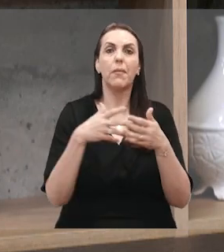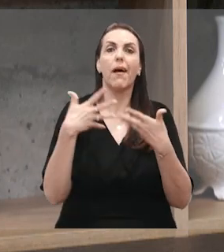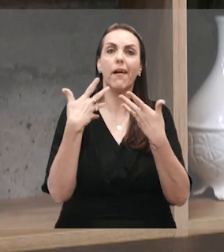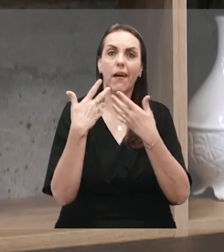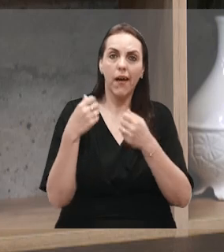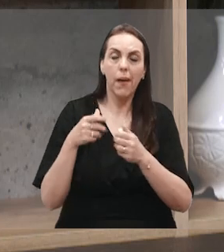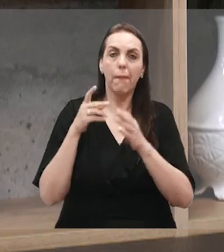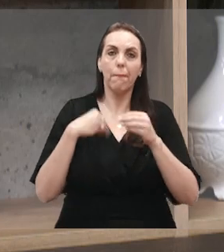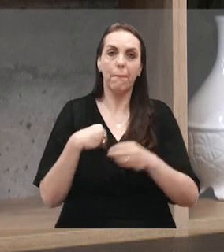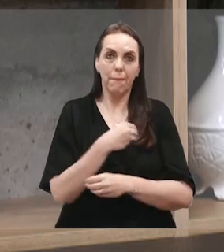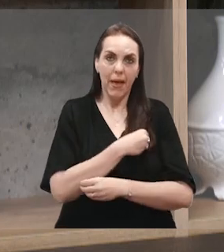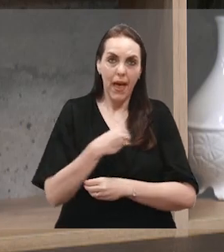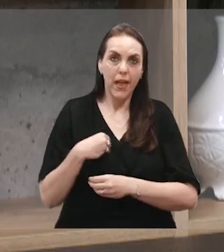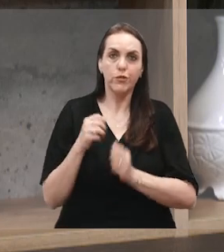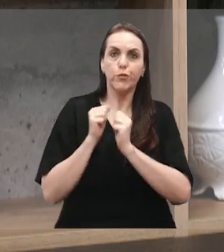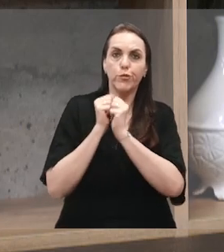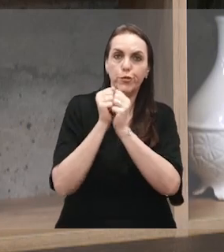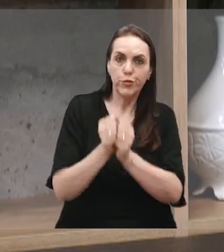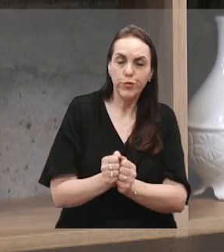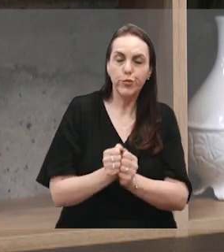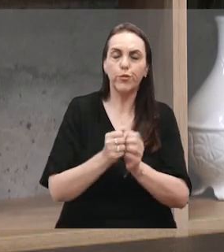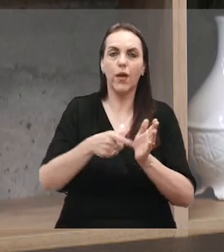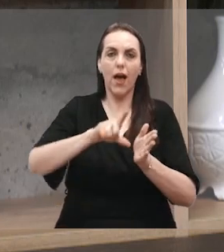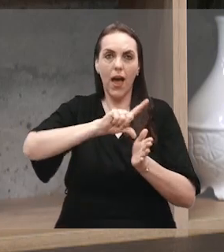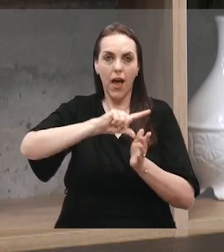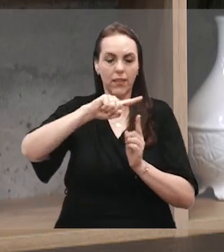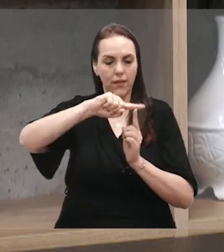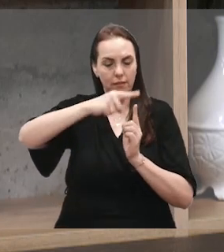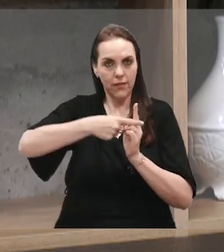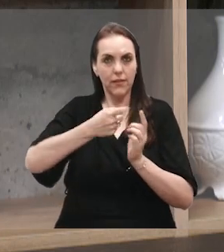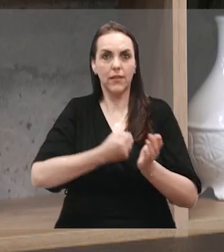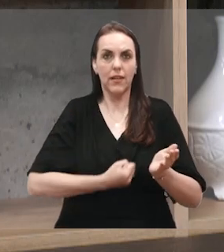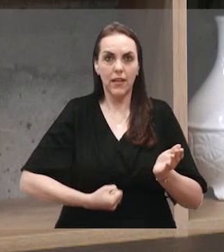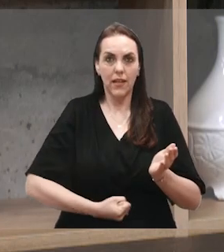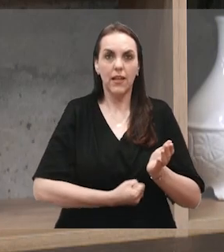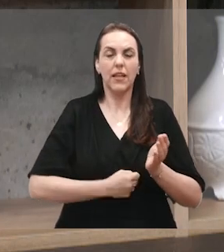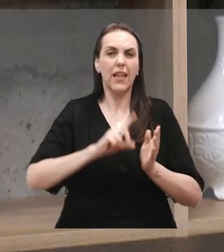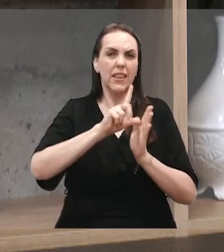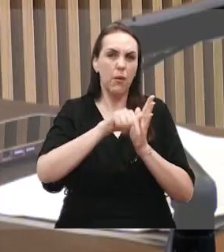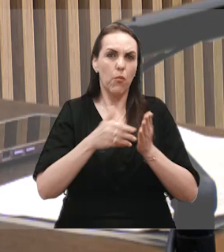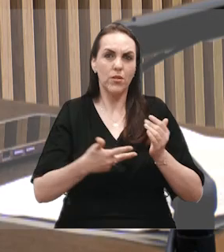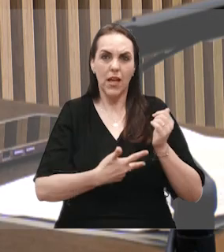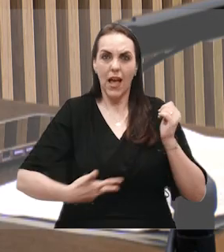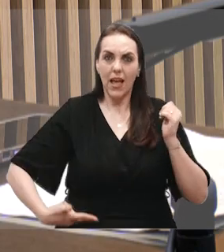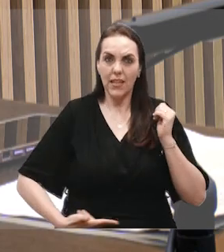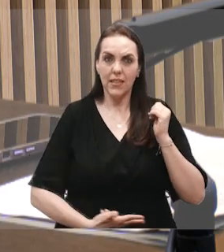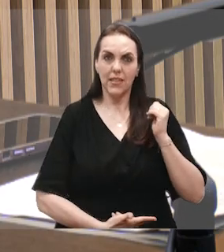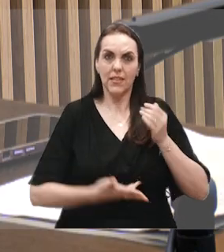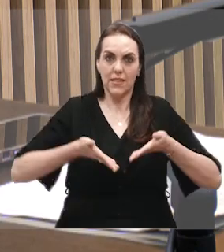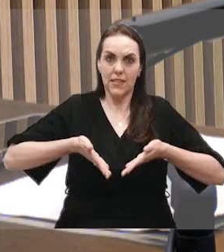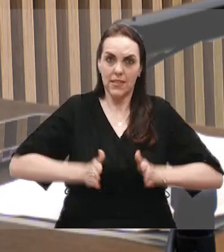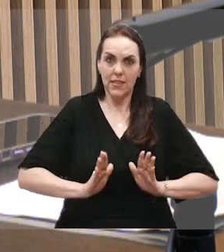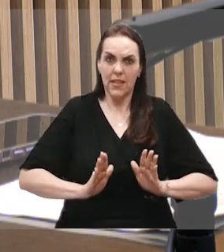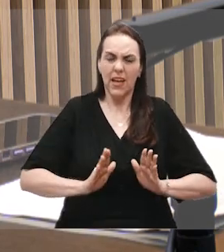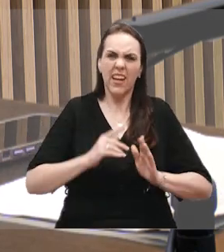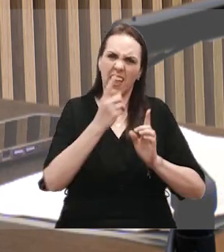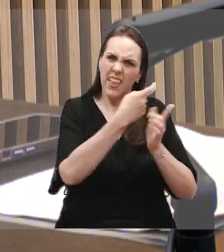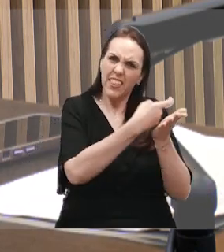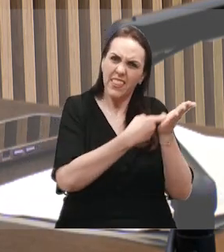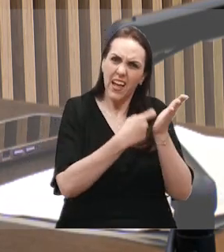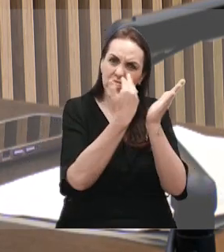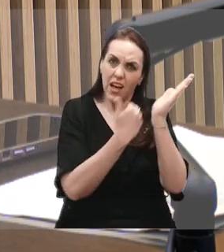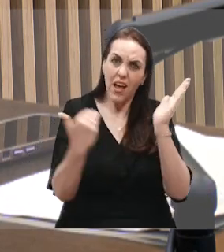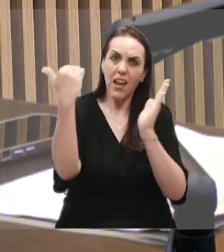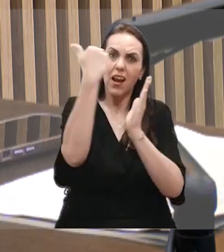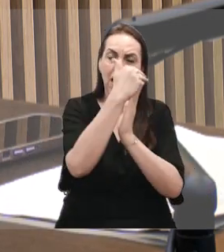no pré-natal e muitas vezes é indicado até cesárea, enfim. Isso, na verdade, é uma taxa que vai além do plano de saúde. A